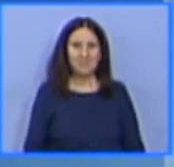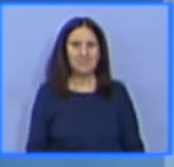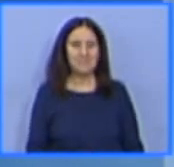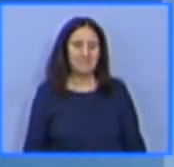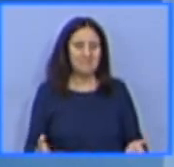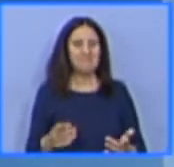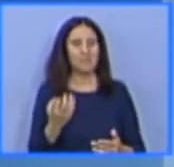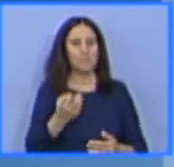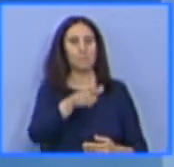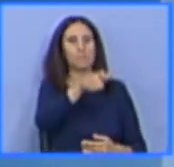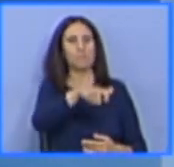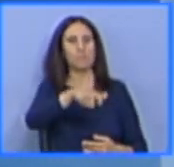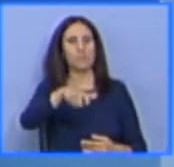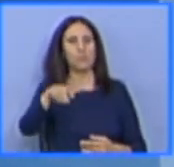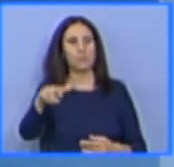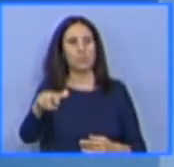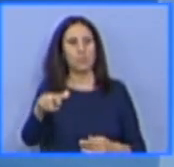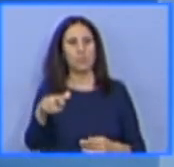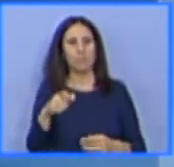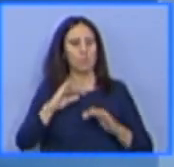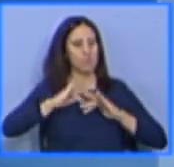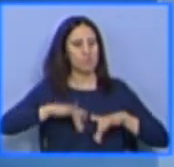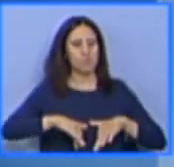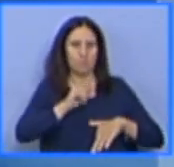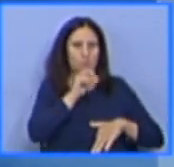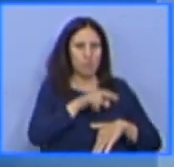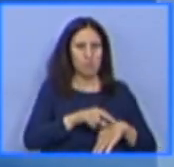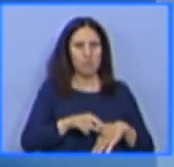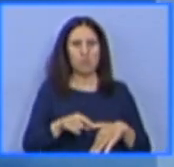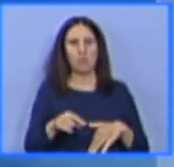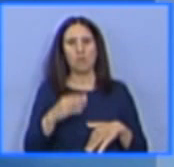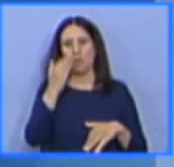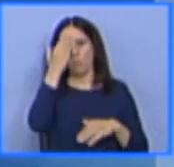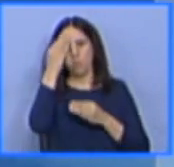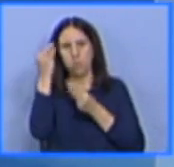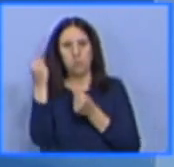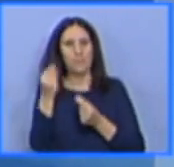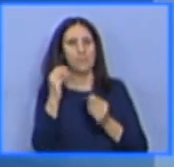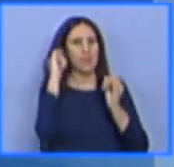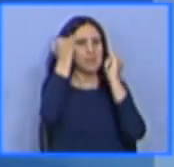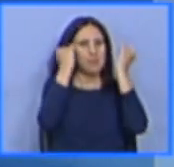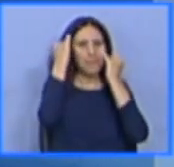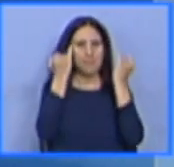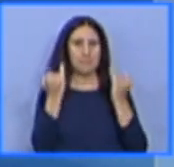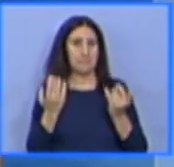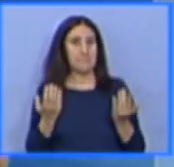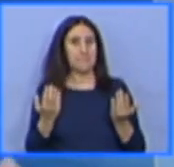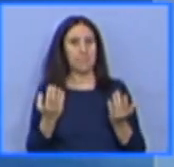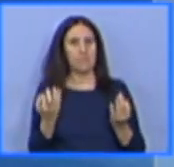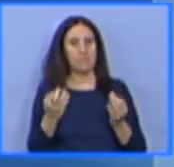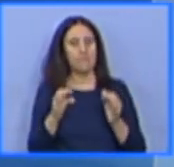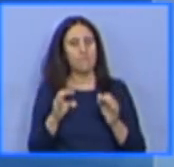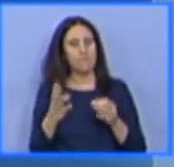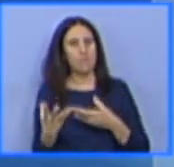portanto, apanha pessoas que tenham depressão, demência, Alzheimer, ou seja, vai